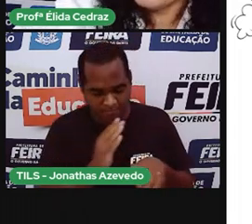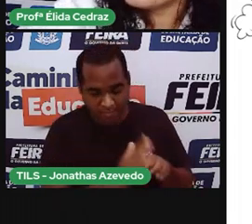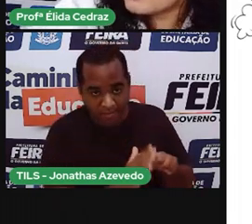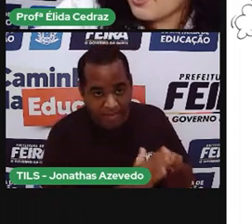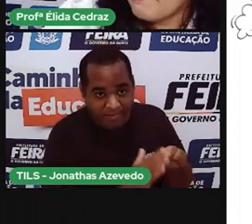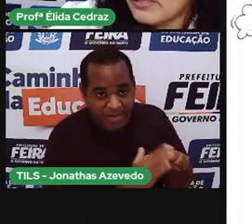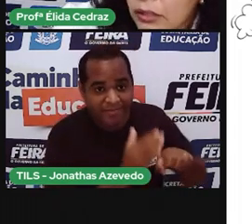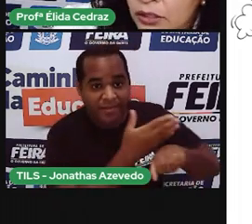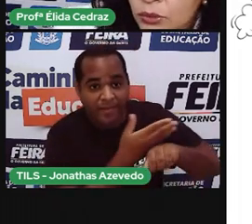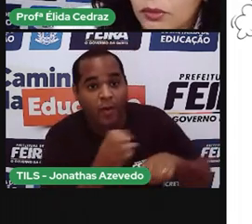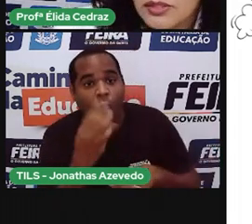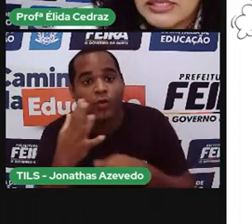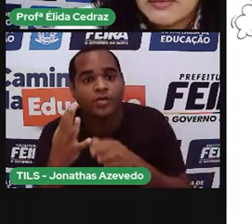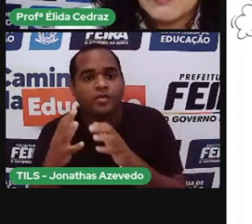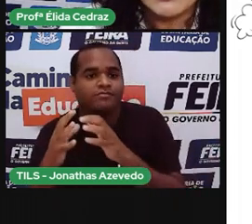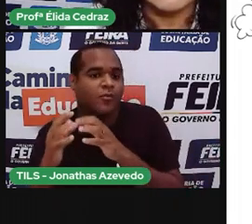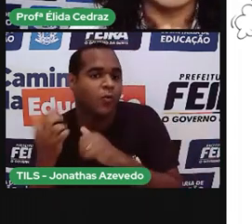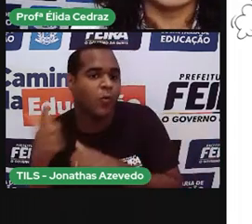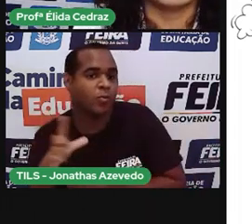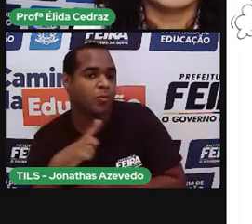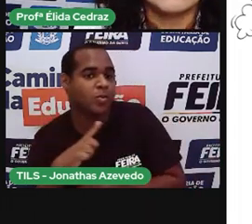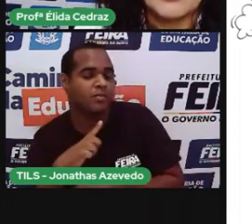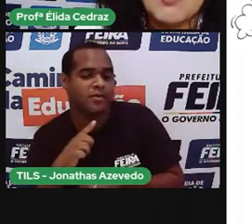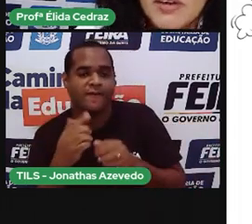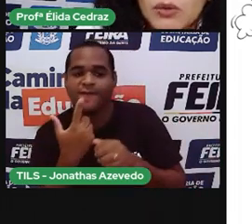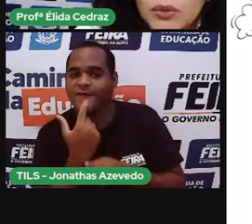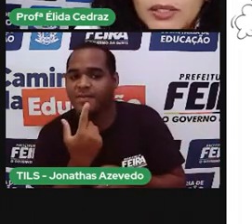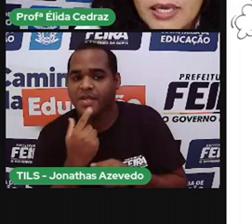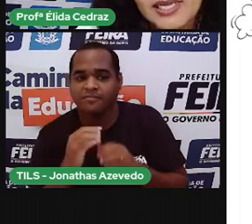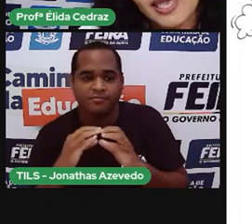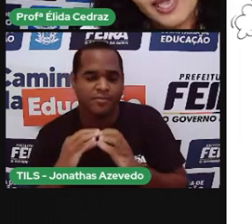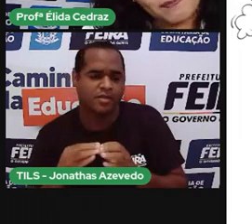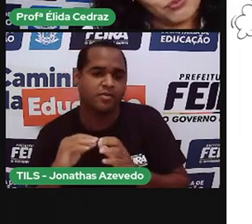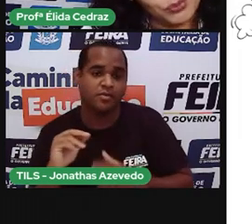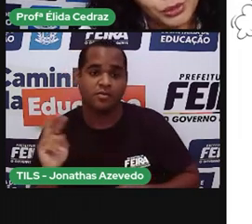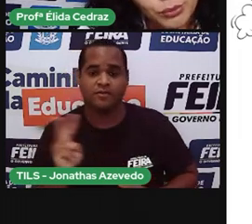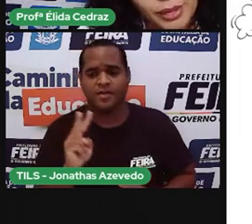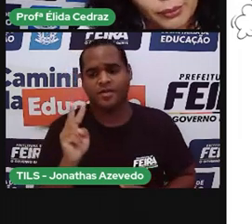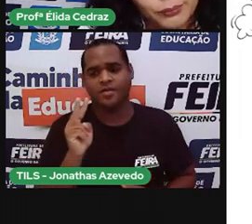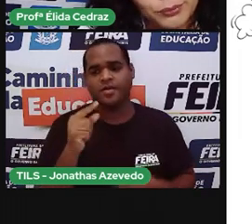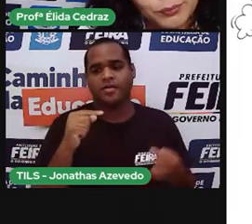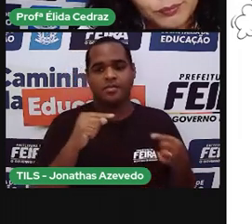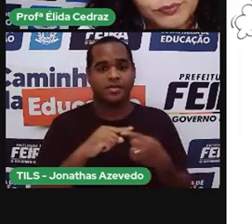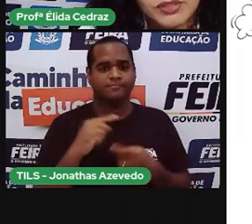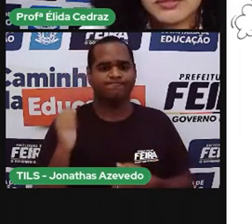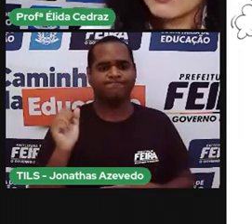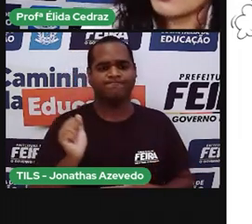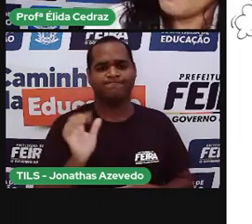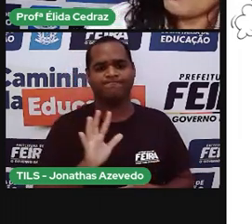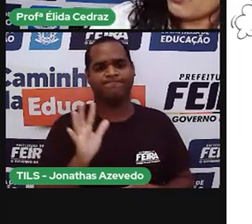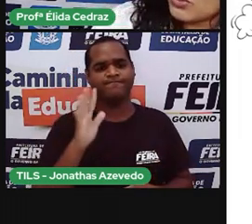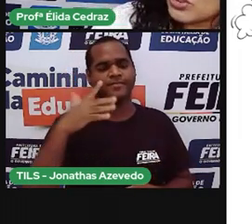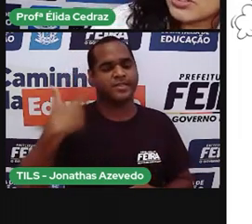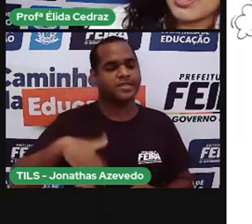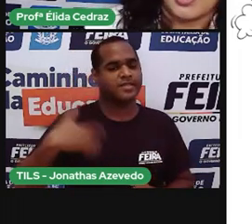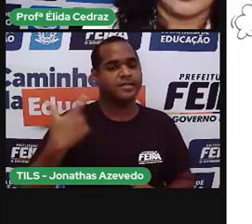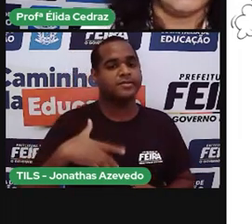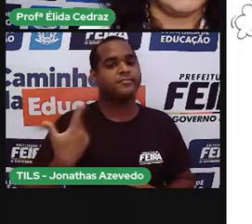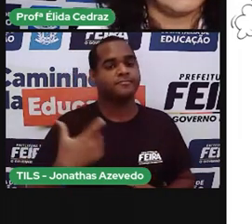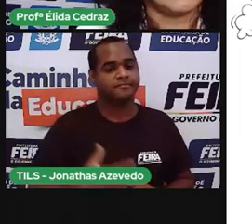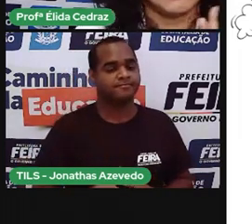é desse tamanho e o valor dele é muito alto. Você